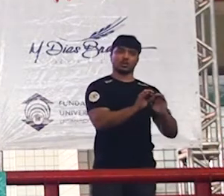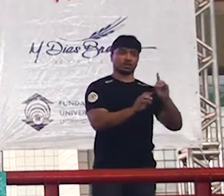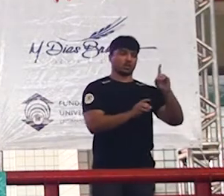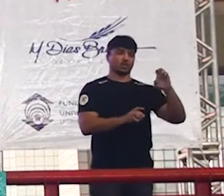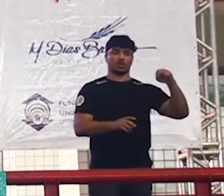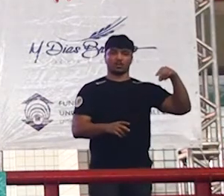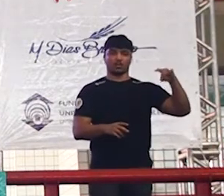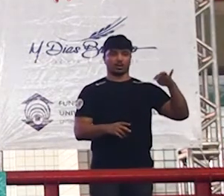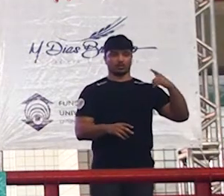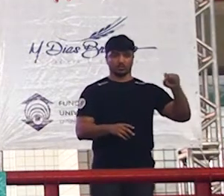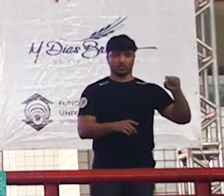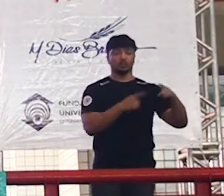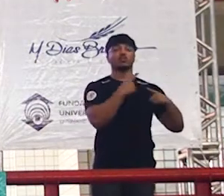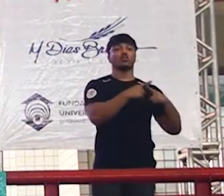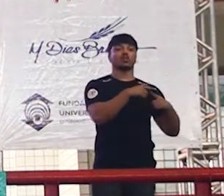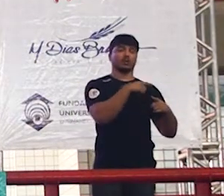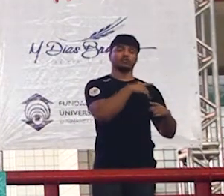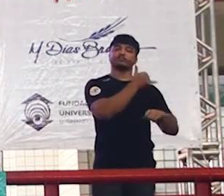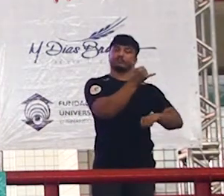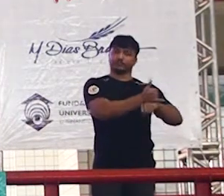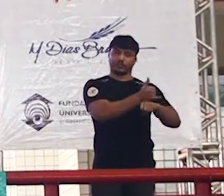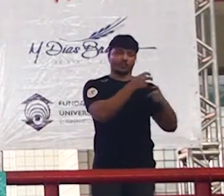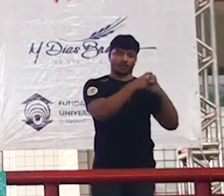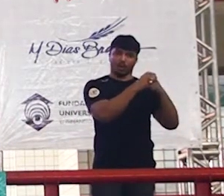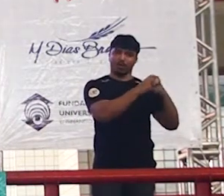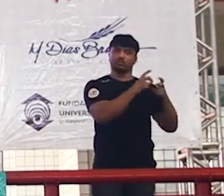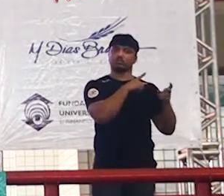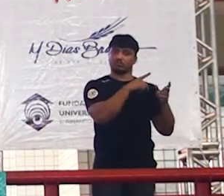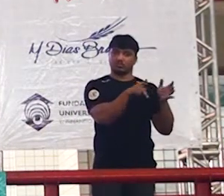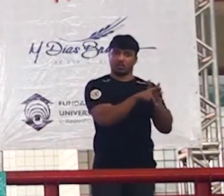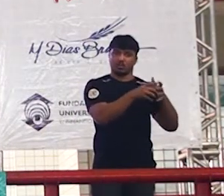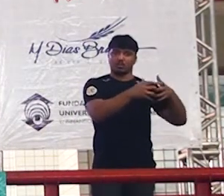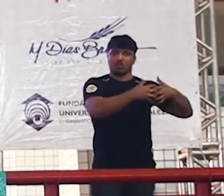Denotação, porque de fato um trem de ferro é uma coisa mecânica.